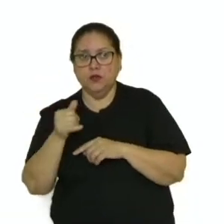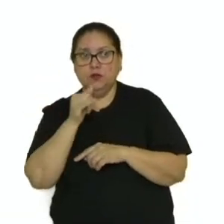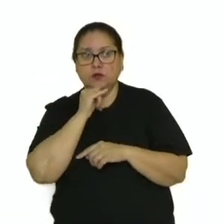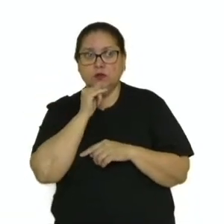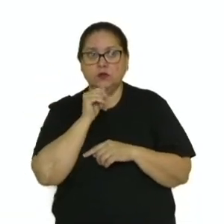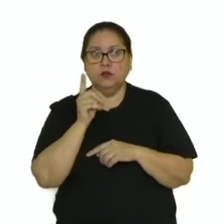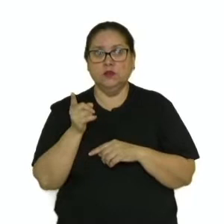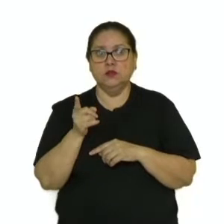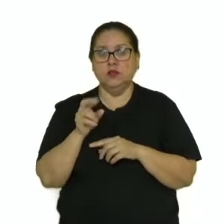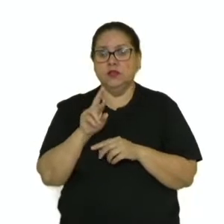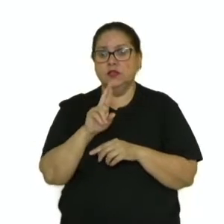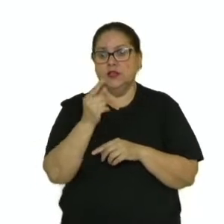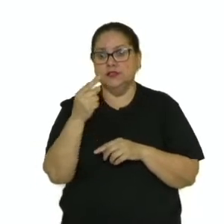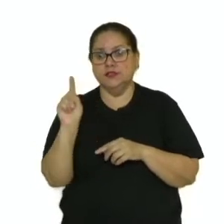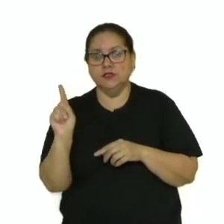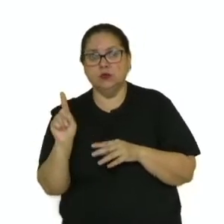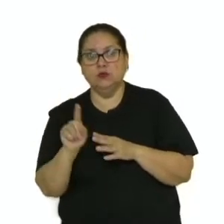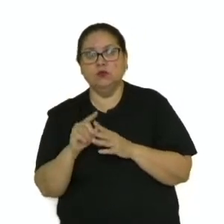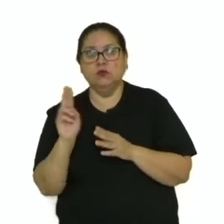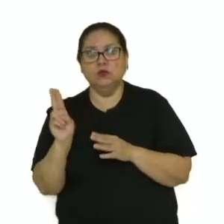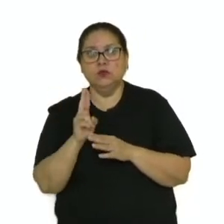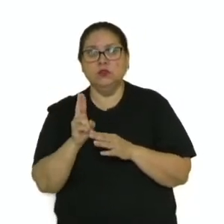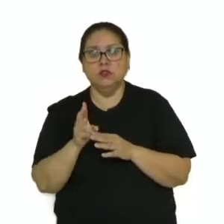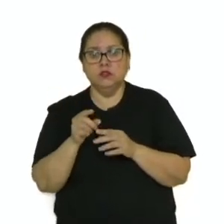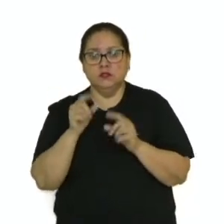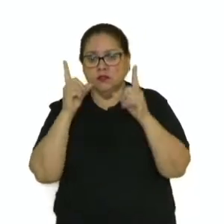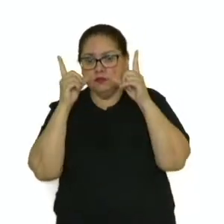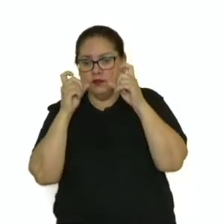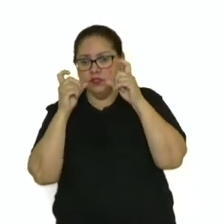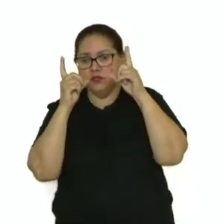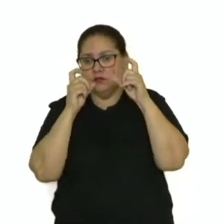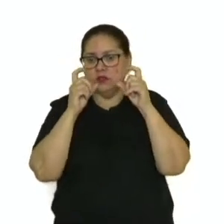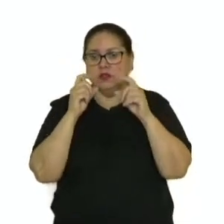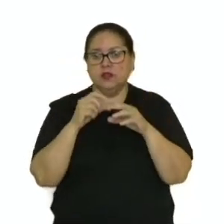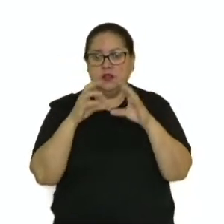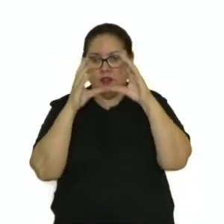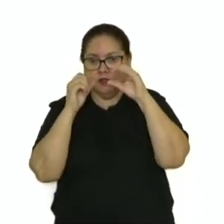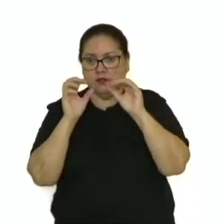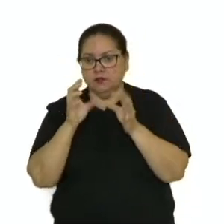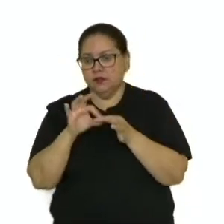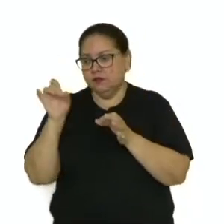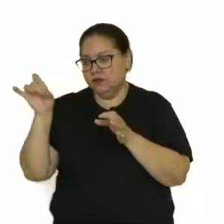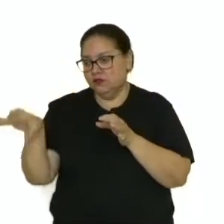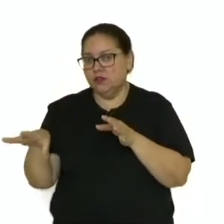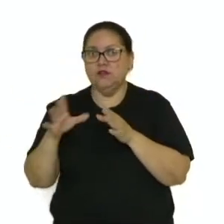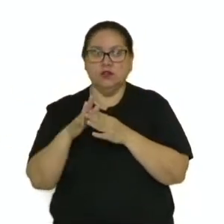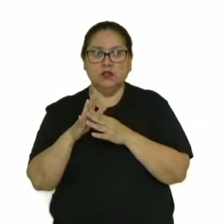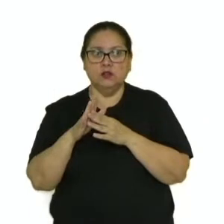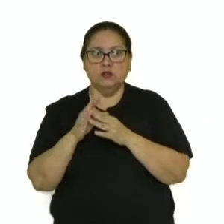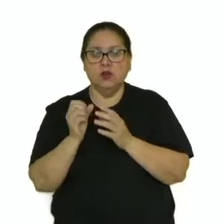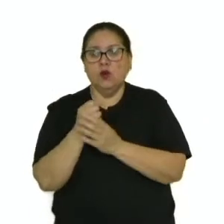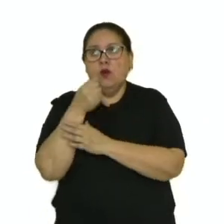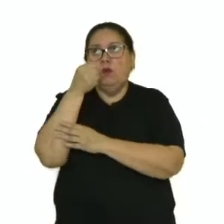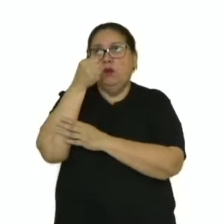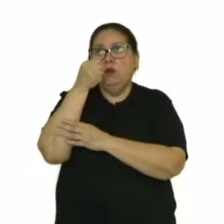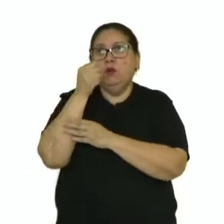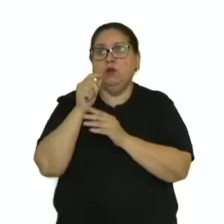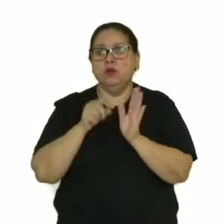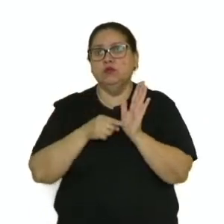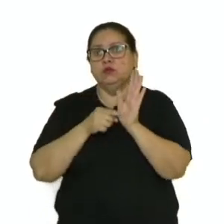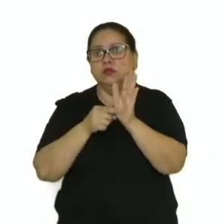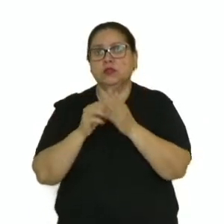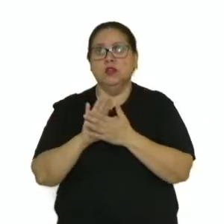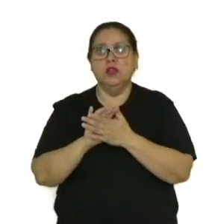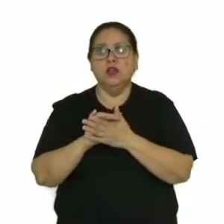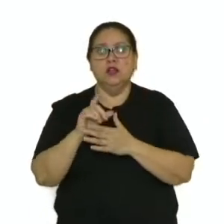exemplo é a reação utilizada em flashes fotográficos de máquinas descartáveis, e também nos foguetes sinalizadores. Então a gente